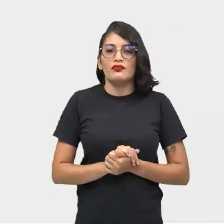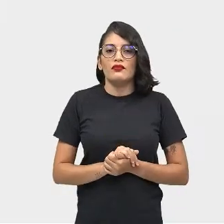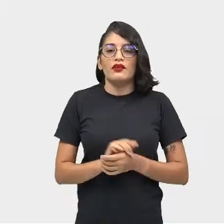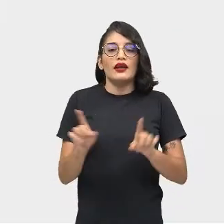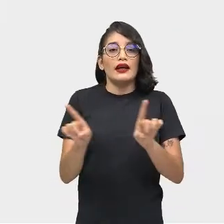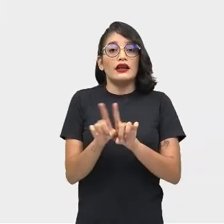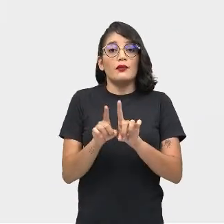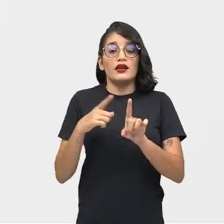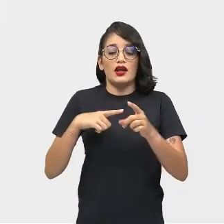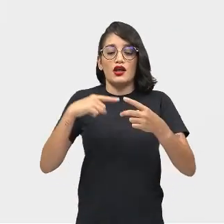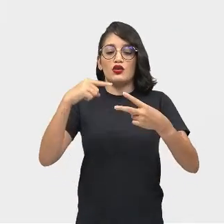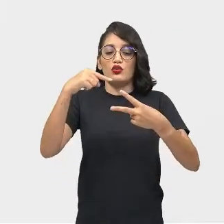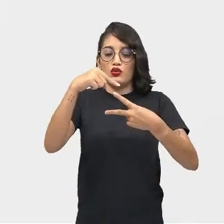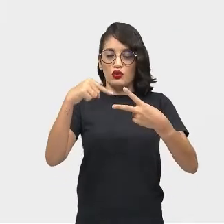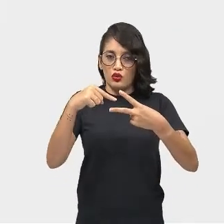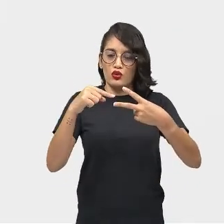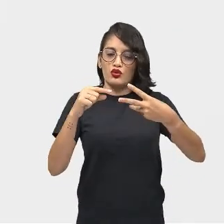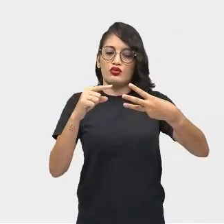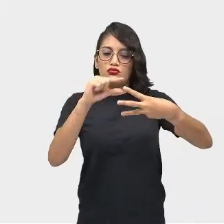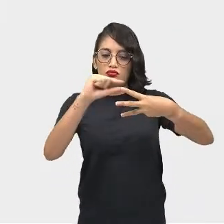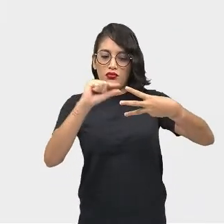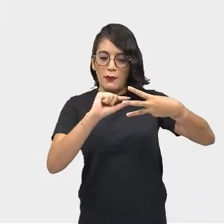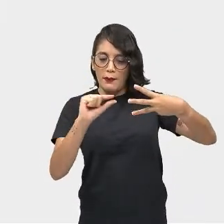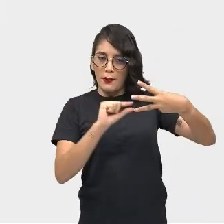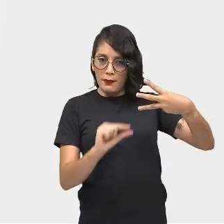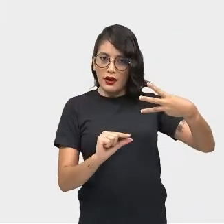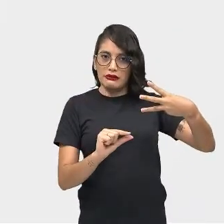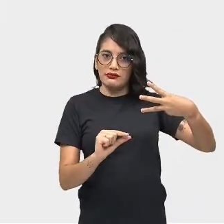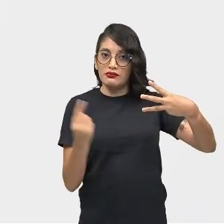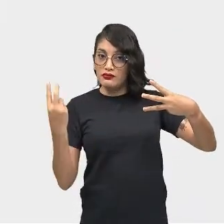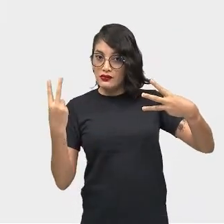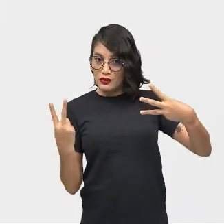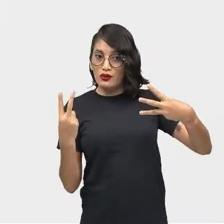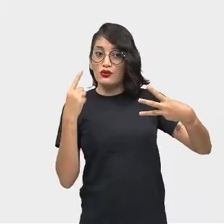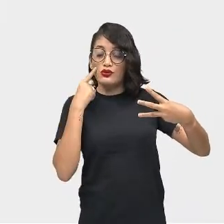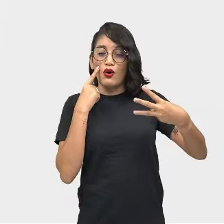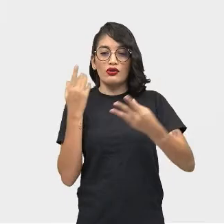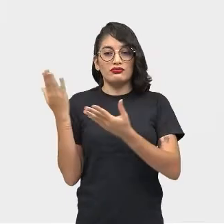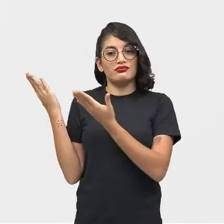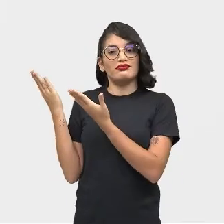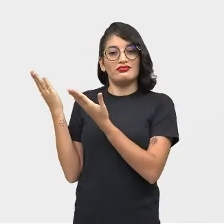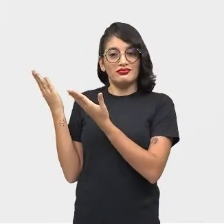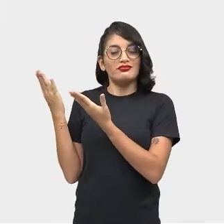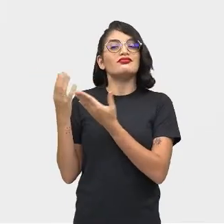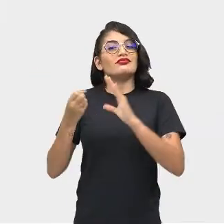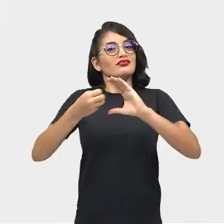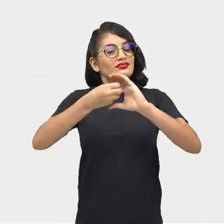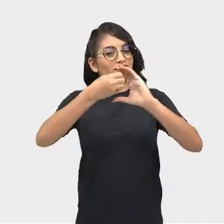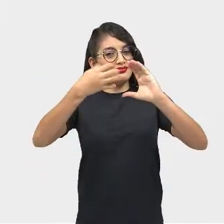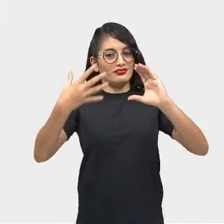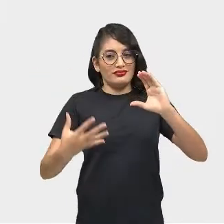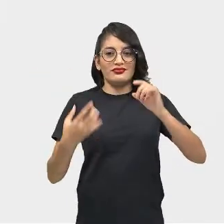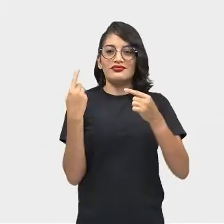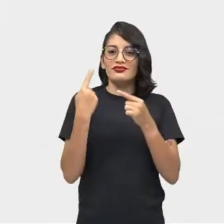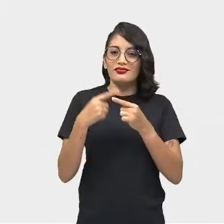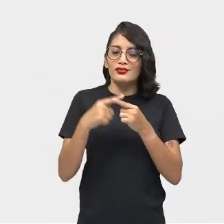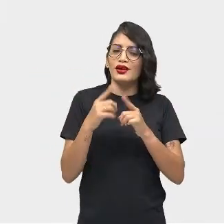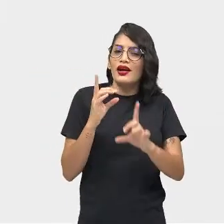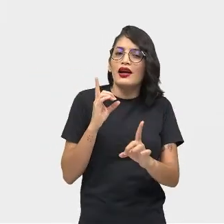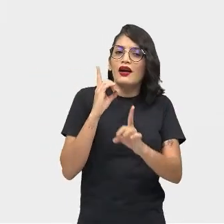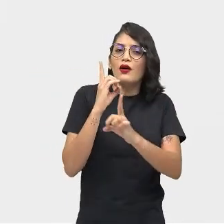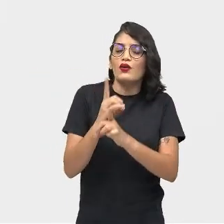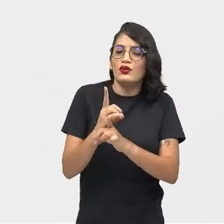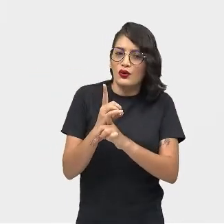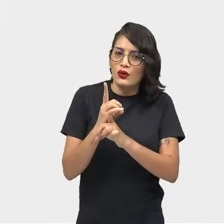2 tercetos, olha aqui, bem característico, 2 tercetos, porque você vai